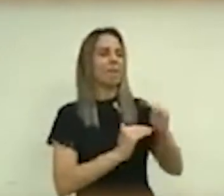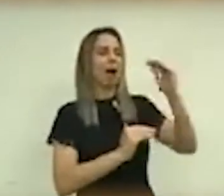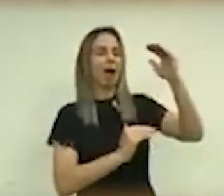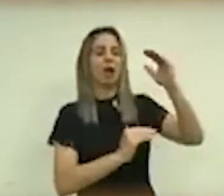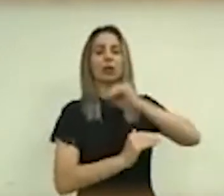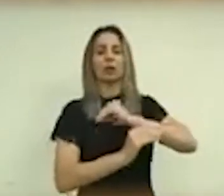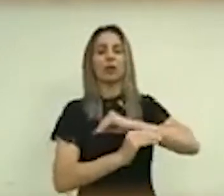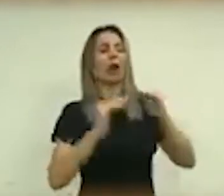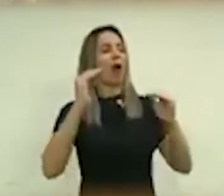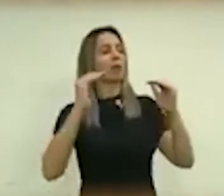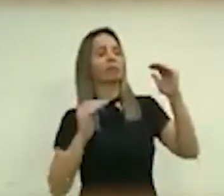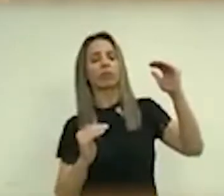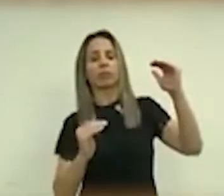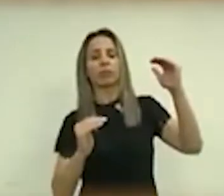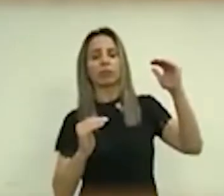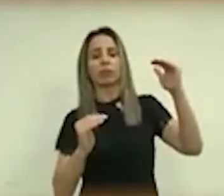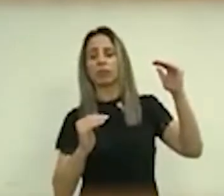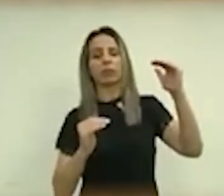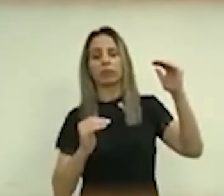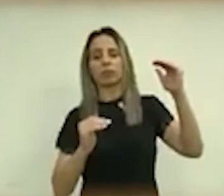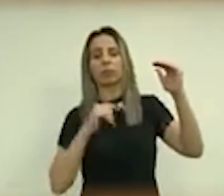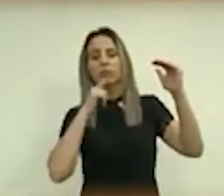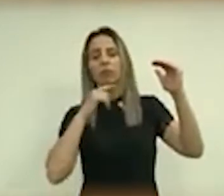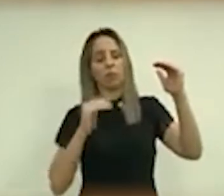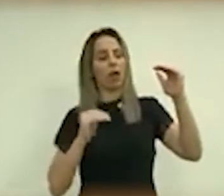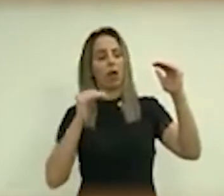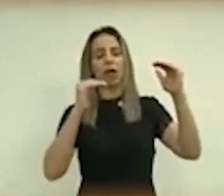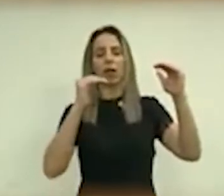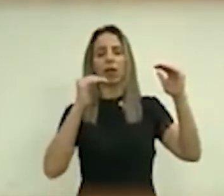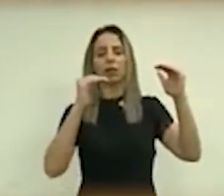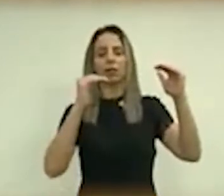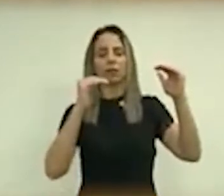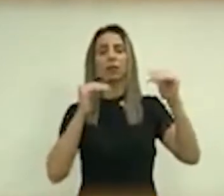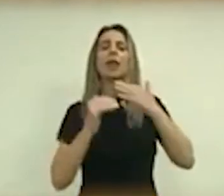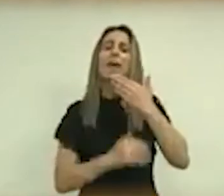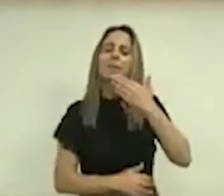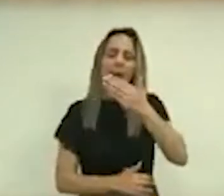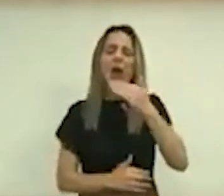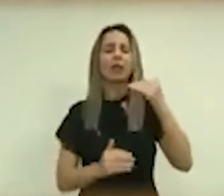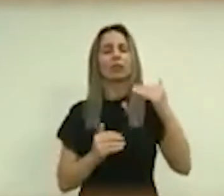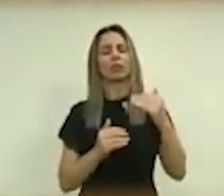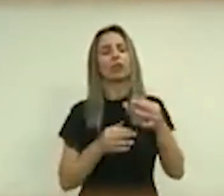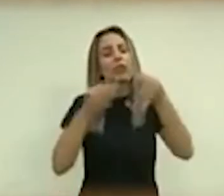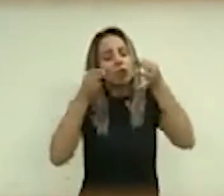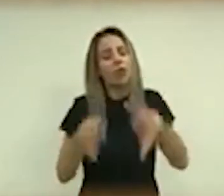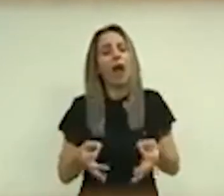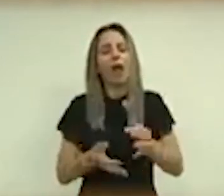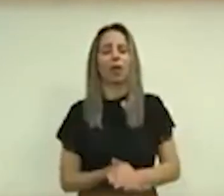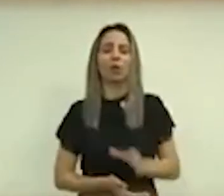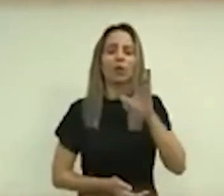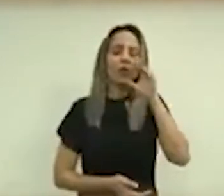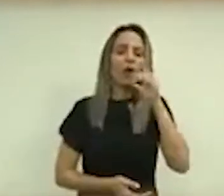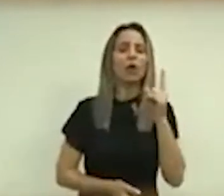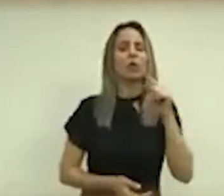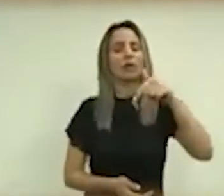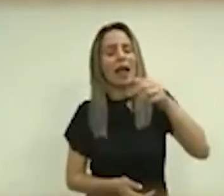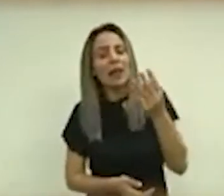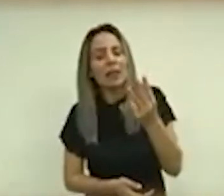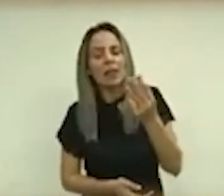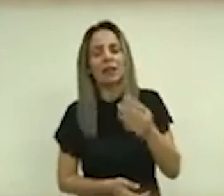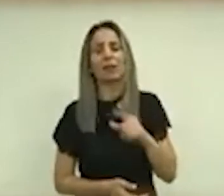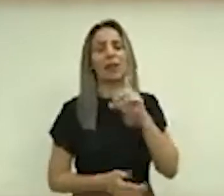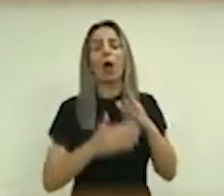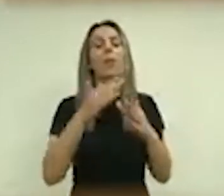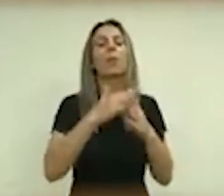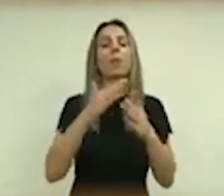fica estabilizado, igual, sem aumento. Então, o que a gente pede, que é um anseio dos funcionários, e que a Lei 173 não